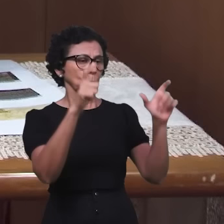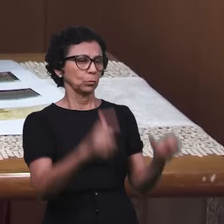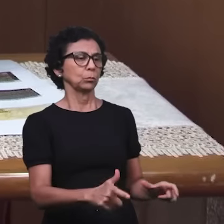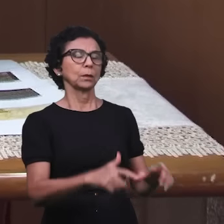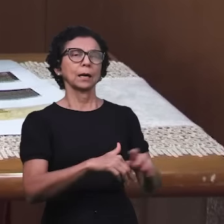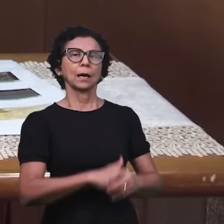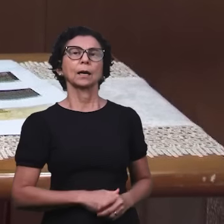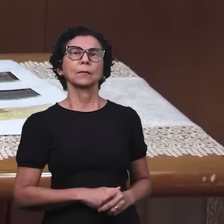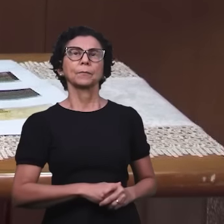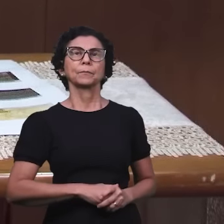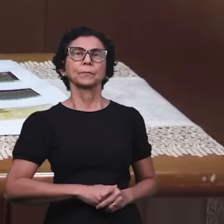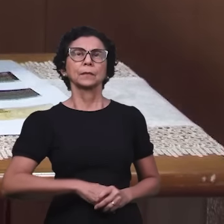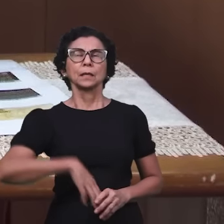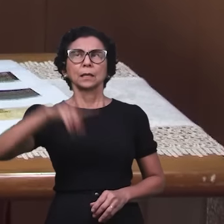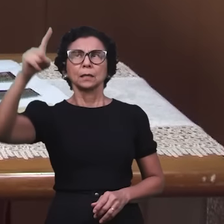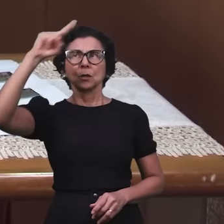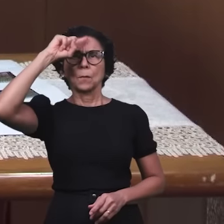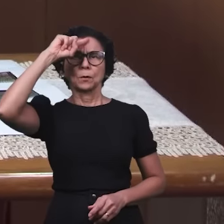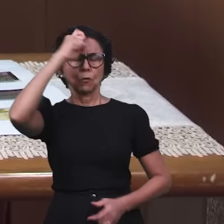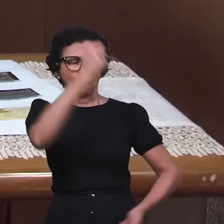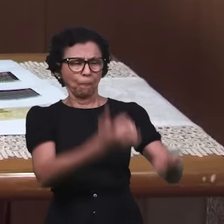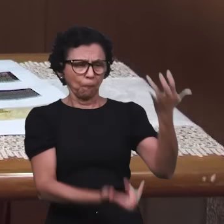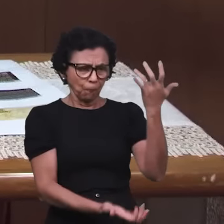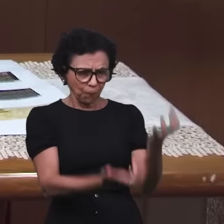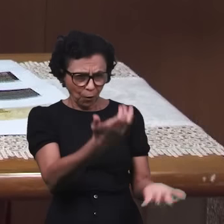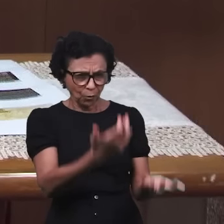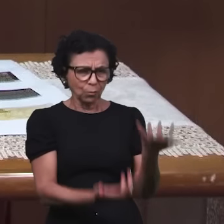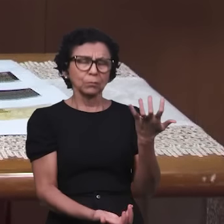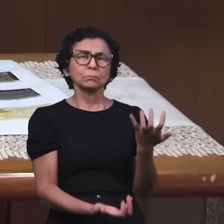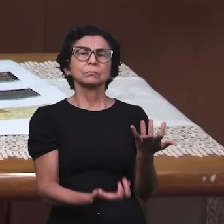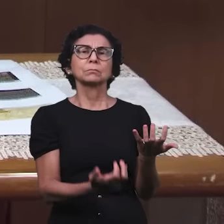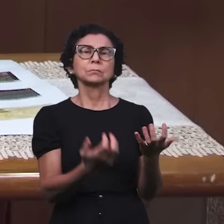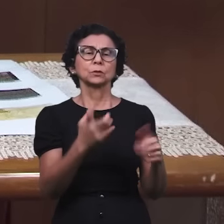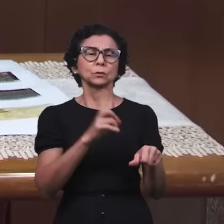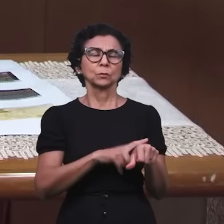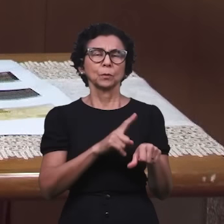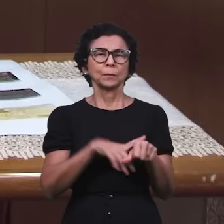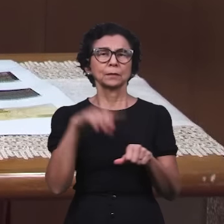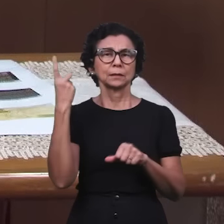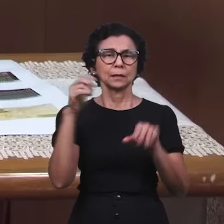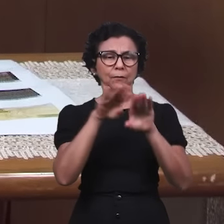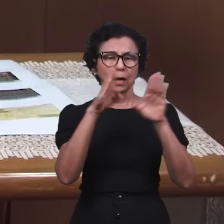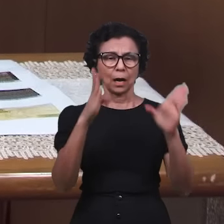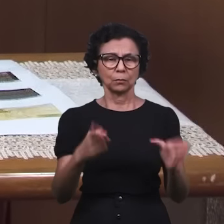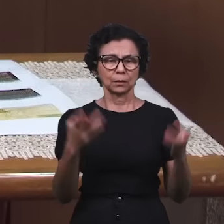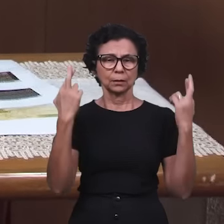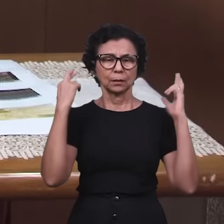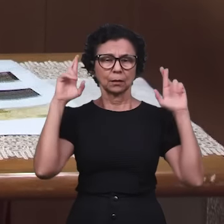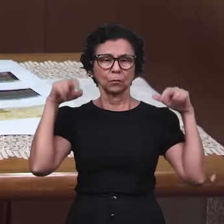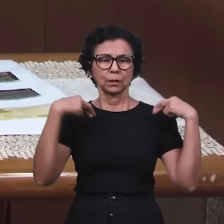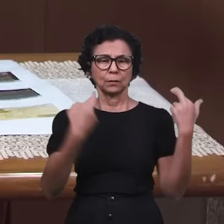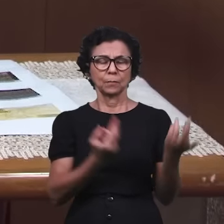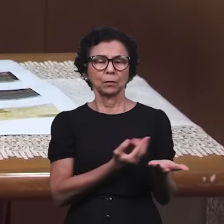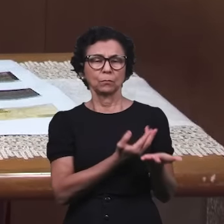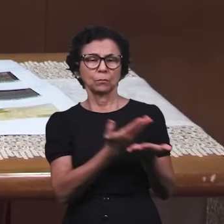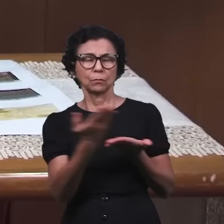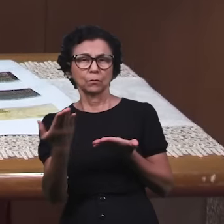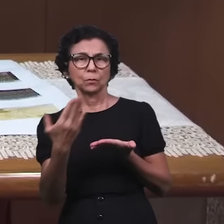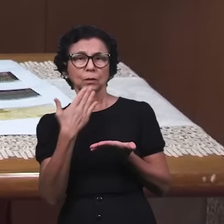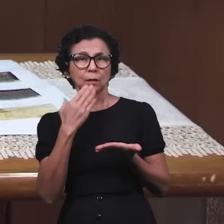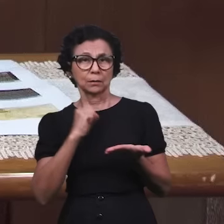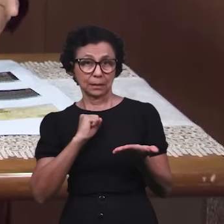fogo quando diz Davi sacrificou, é o sacerdote, né? O sacerdote é que fazia o sacrifício, né?